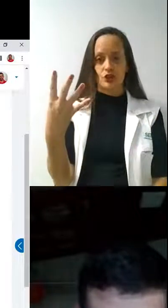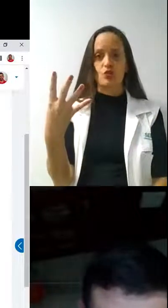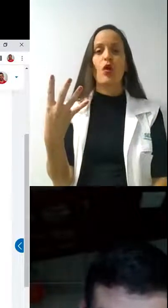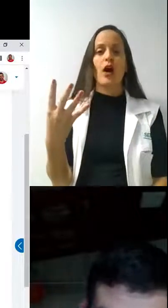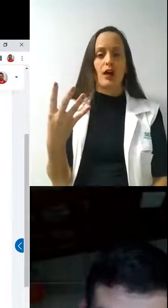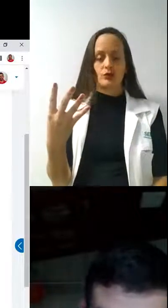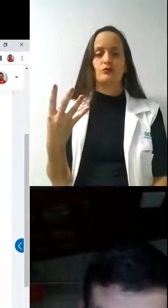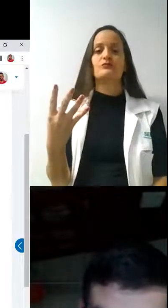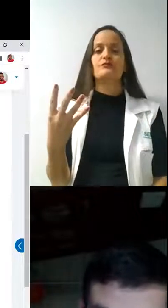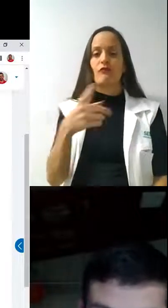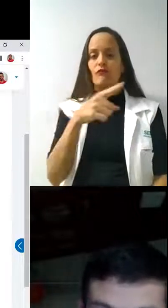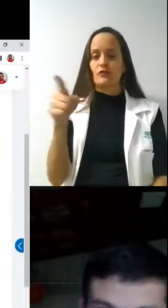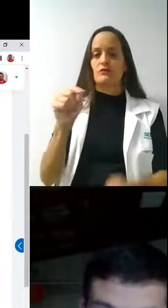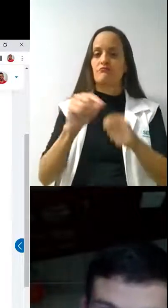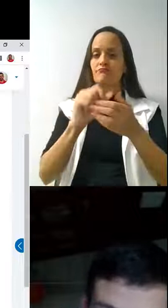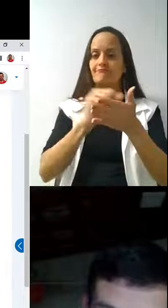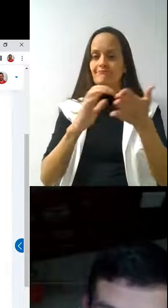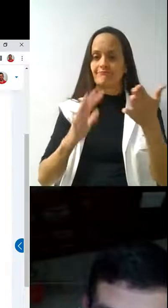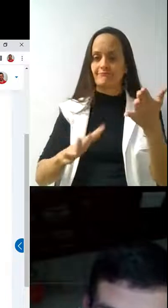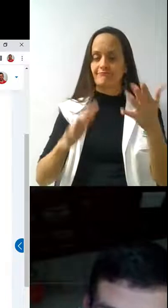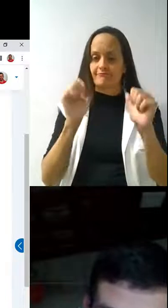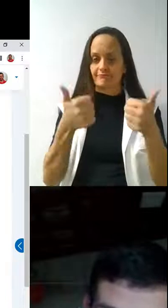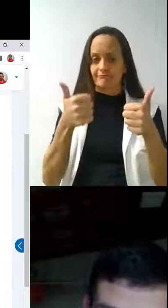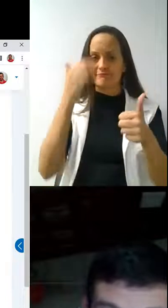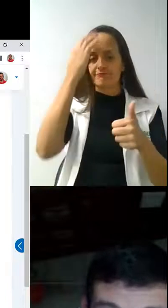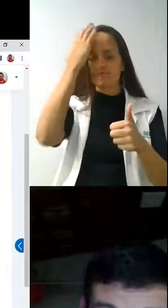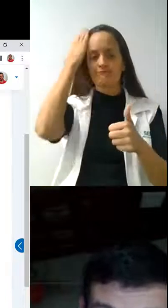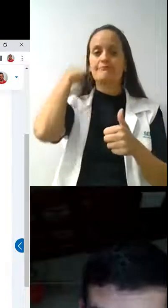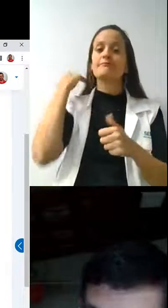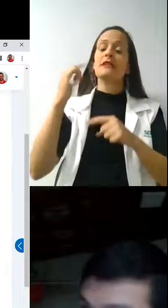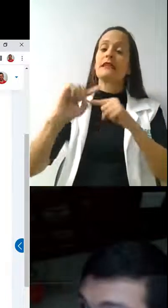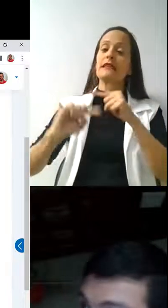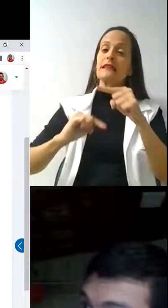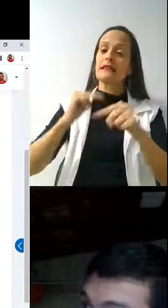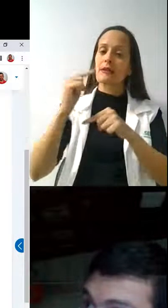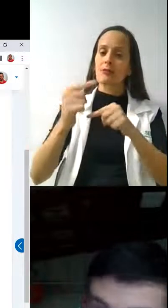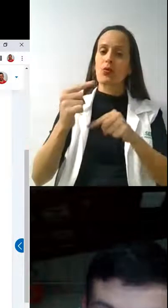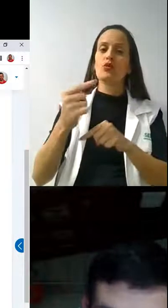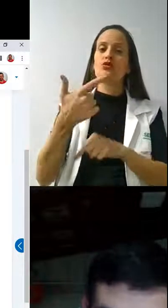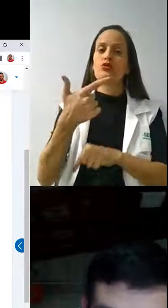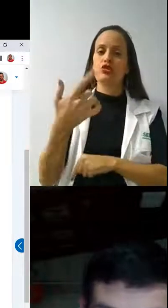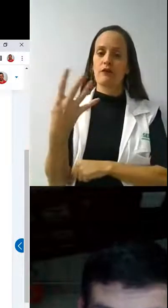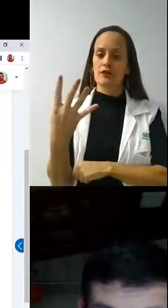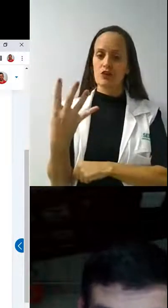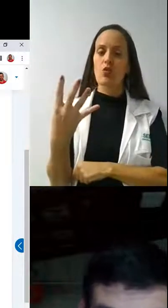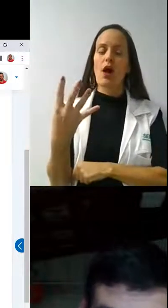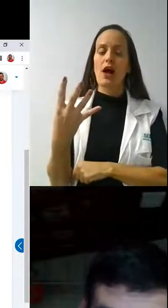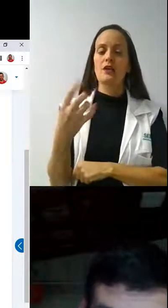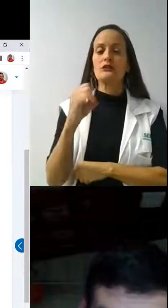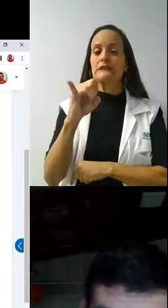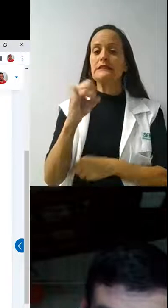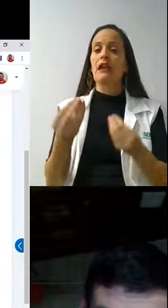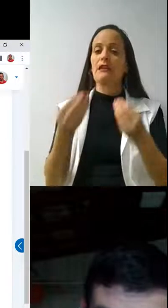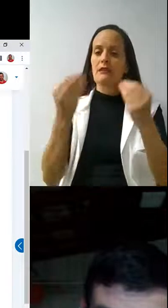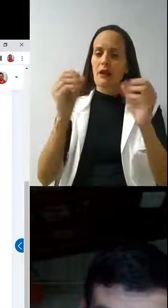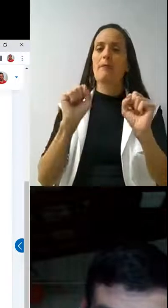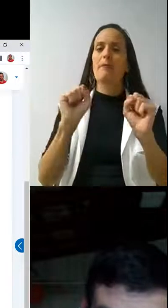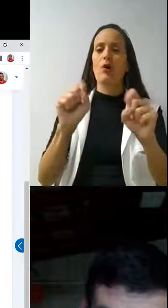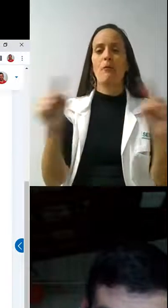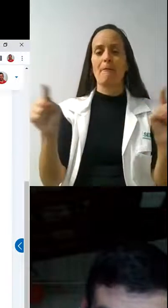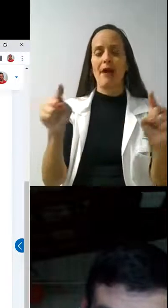e vou estar corrigindo com um valor de até 100 pontos, né? Depois do dia 24, né, que após esse prazo, serão avaliados de 0 a